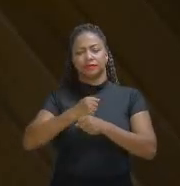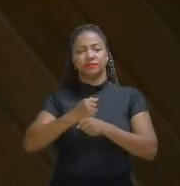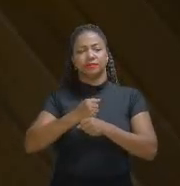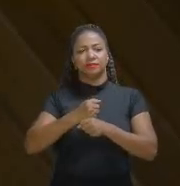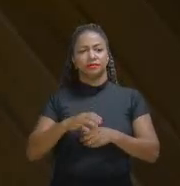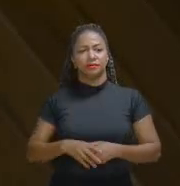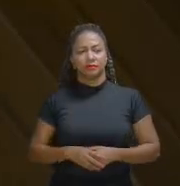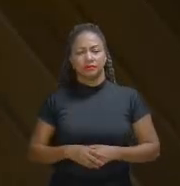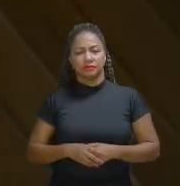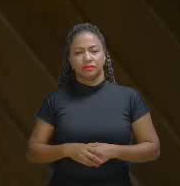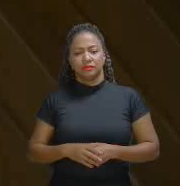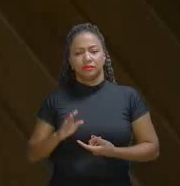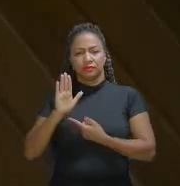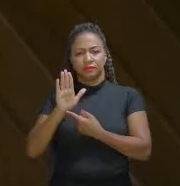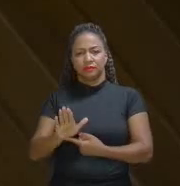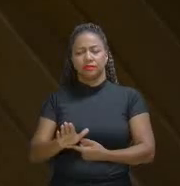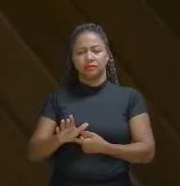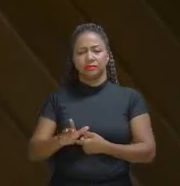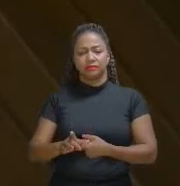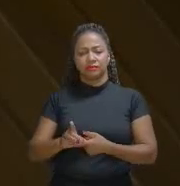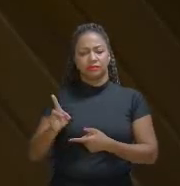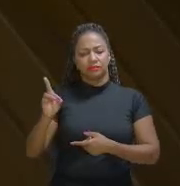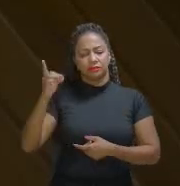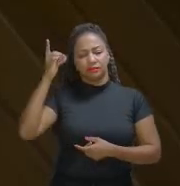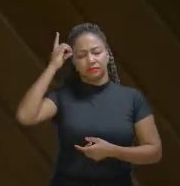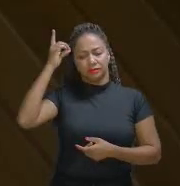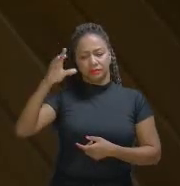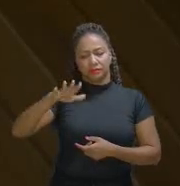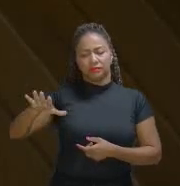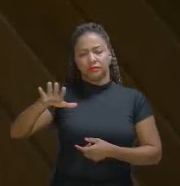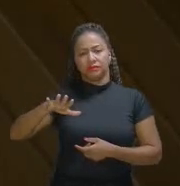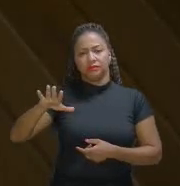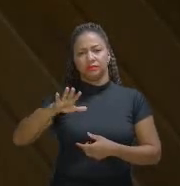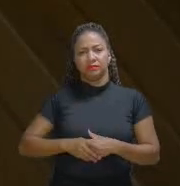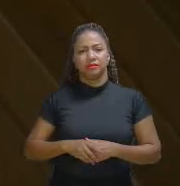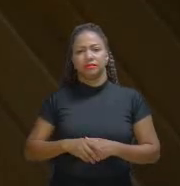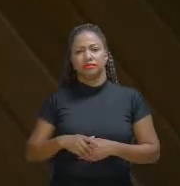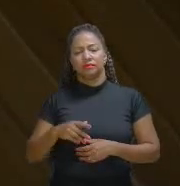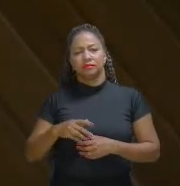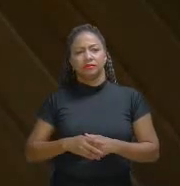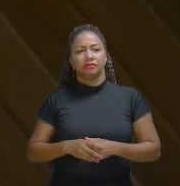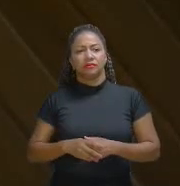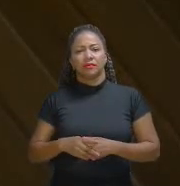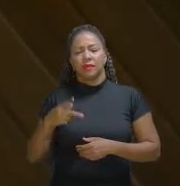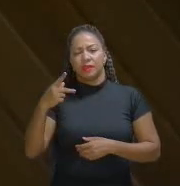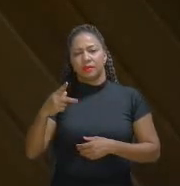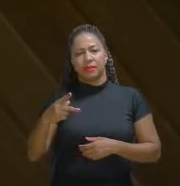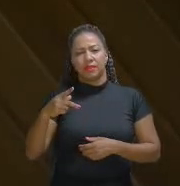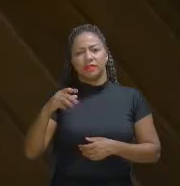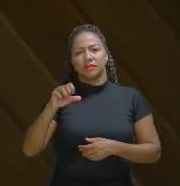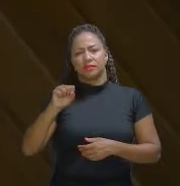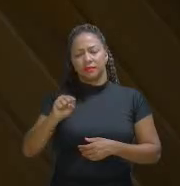anual apresentada pelo Diretório Estadual do Partido Socialista dos Trabalhadores Unificado,